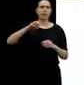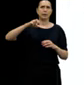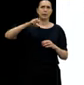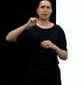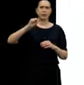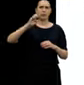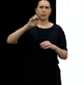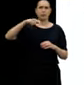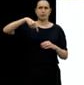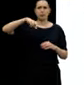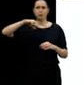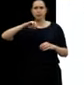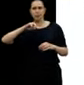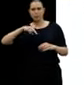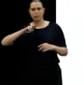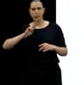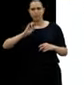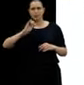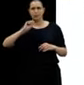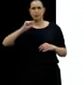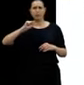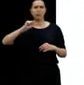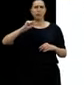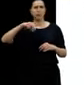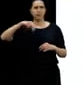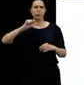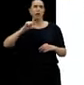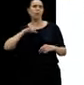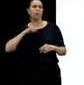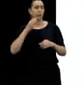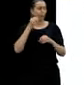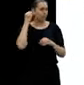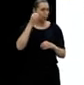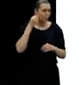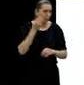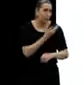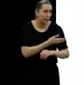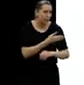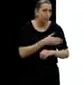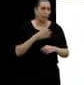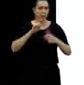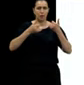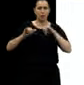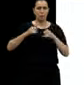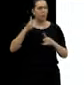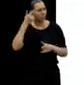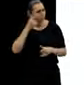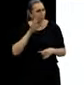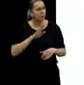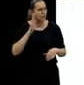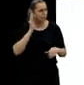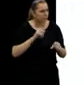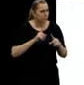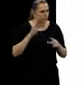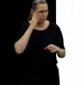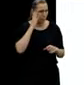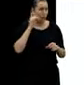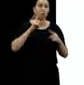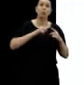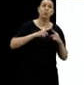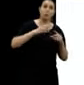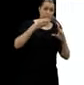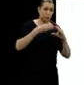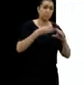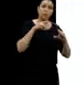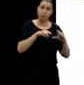fazer testes no laboratório, mais um procedimento longo, para conseguir ver se essa célula é mesenquimal ou não. E, para